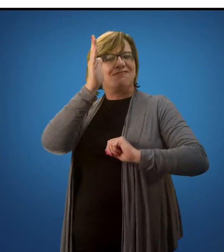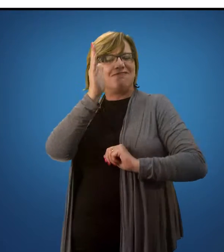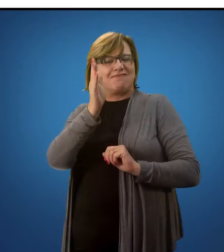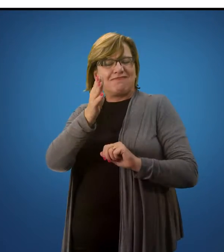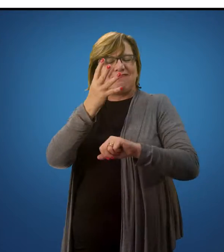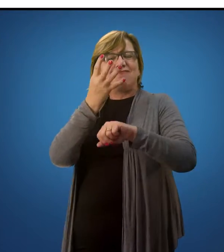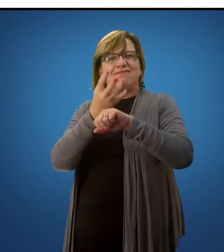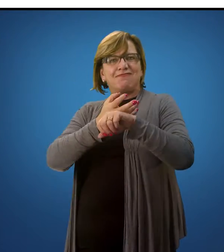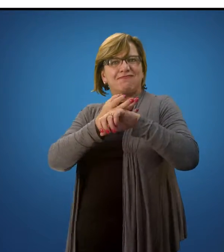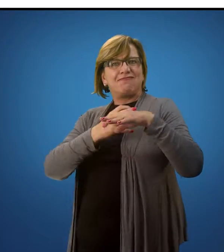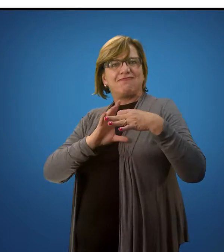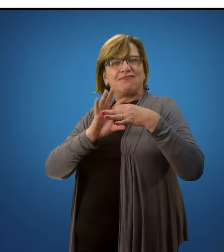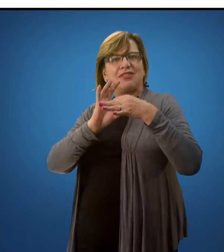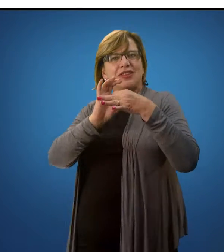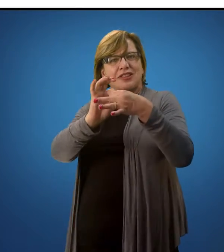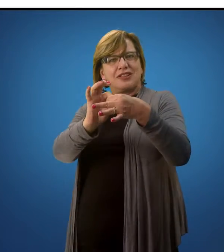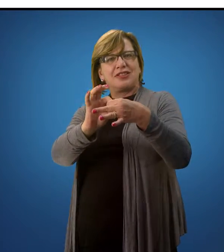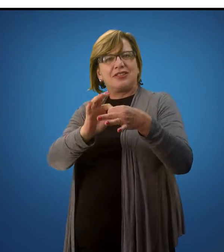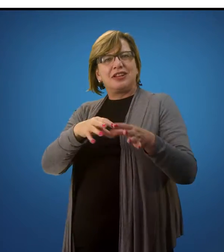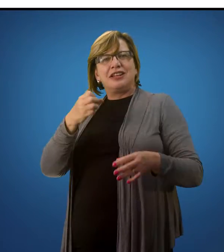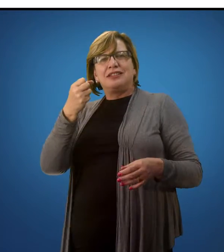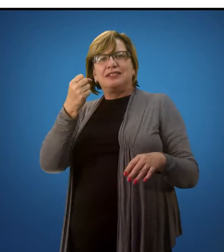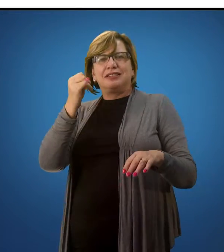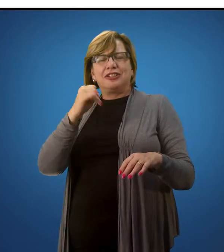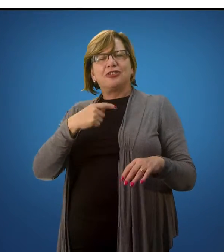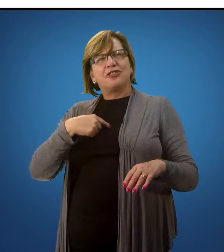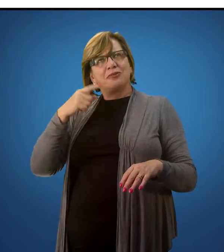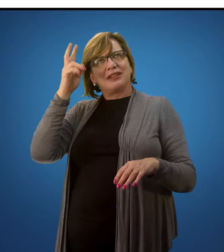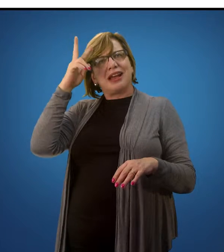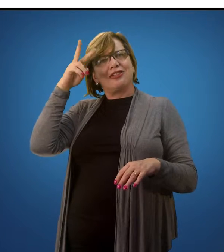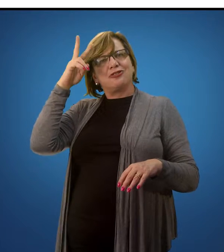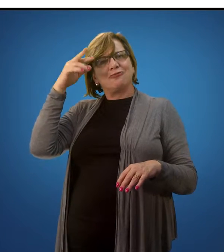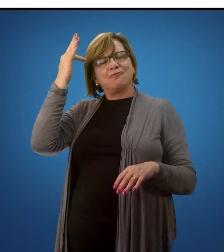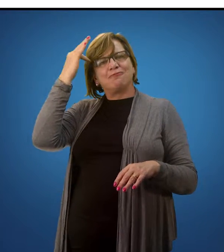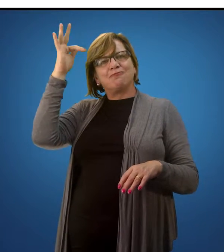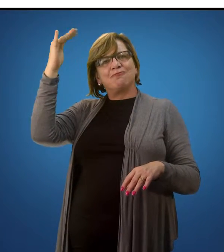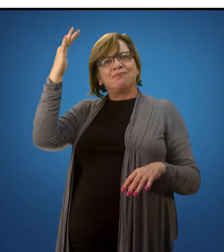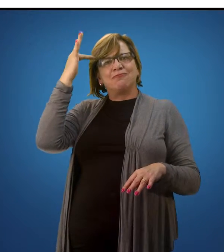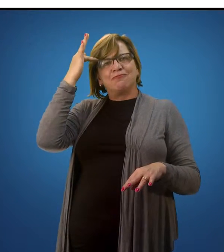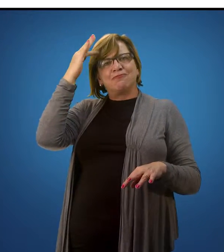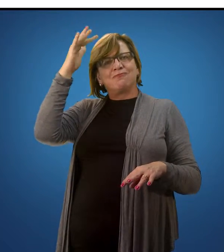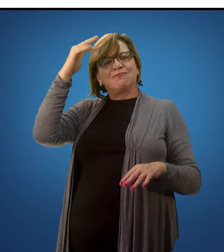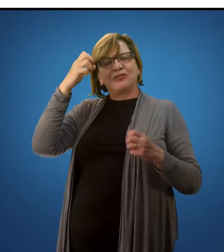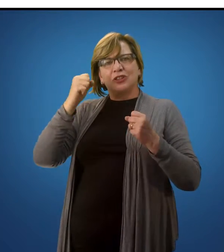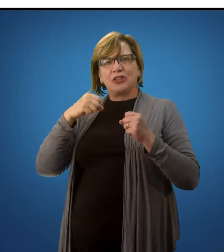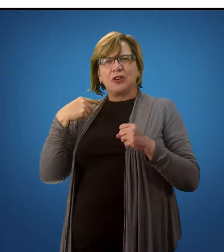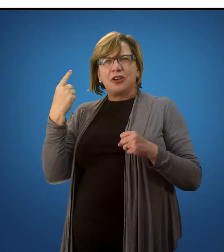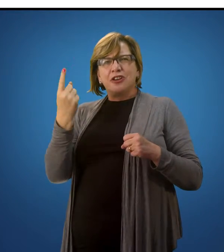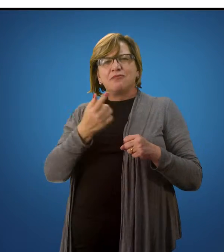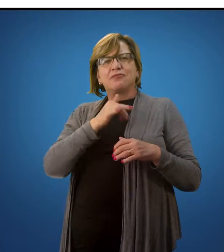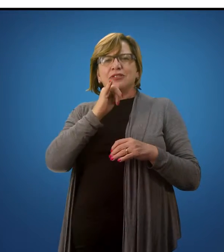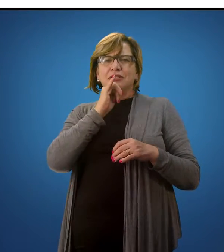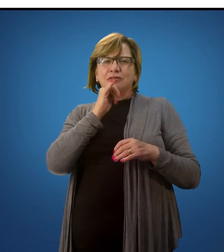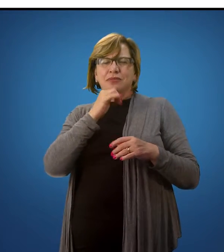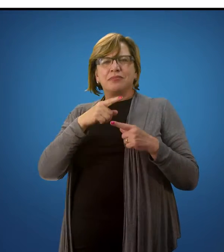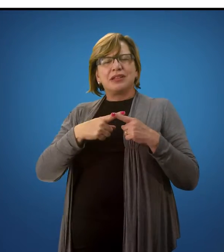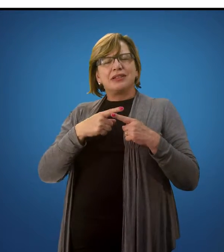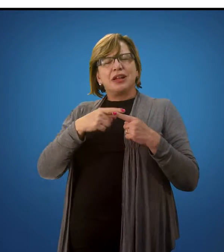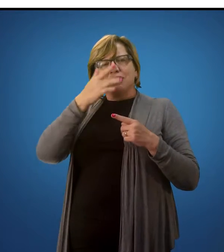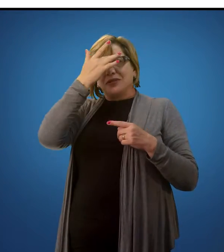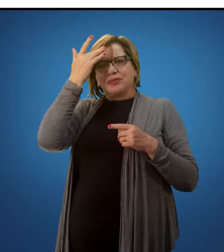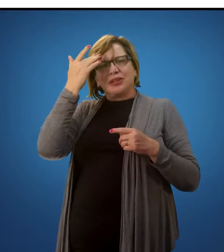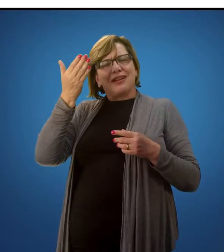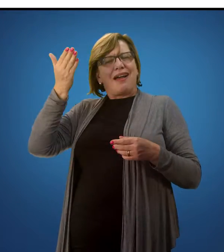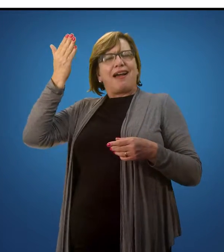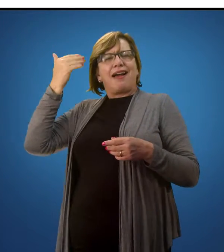interdisciplinar né então se a gente pegar a história da filosofia a gente vai por exemplo pegar os preços praticados